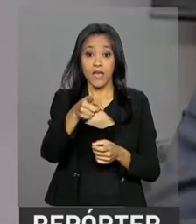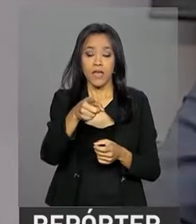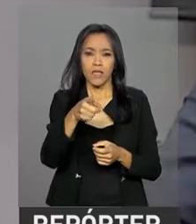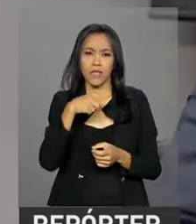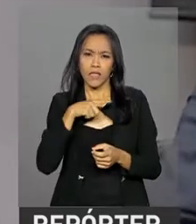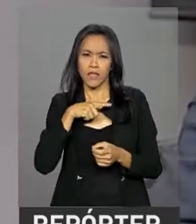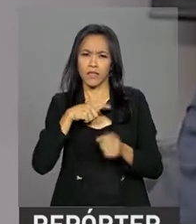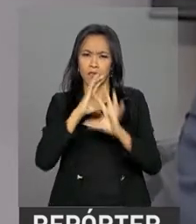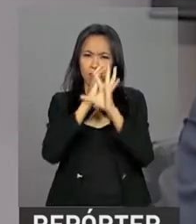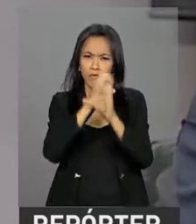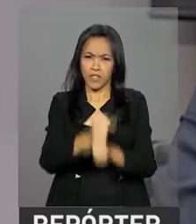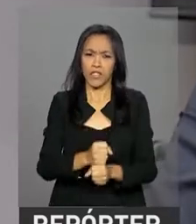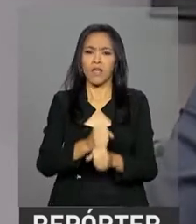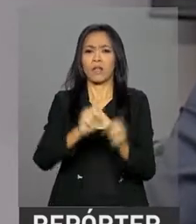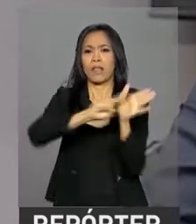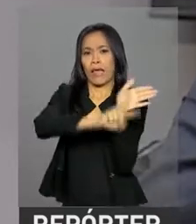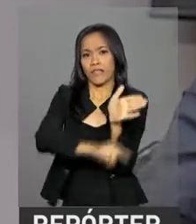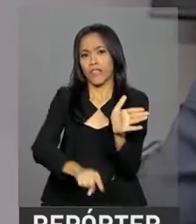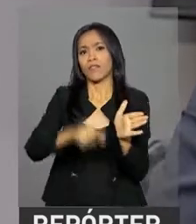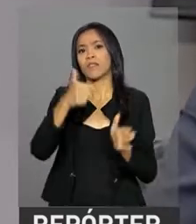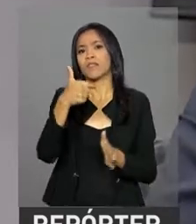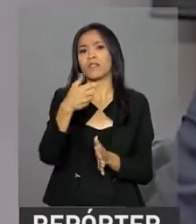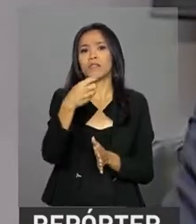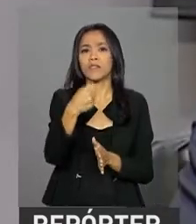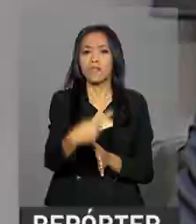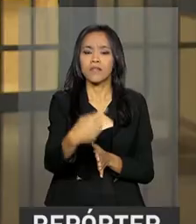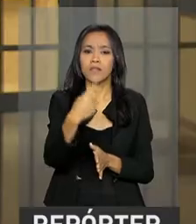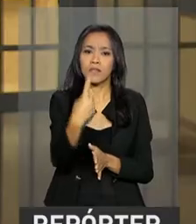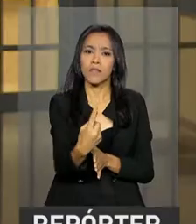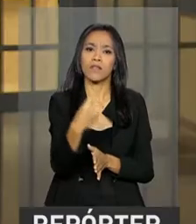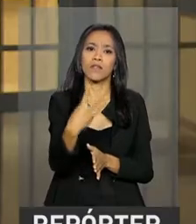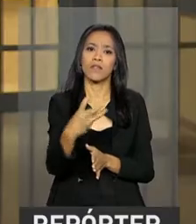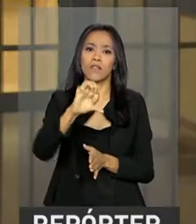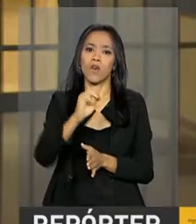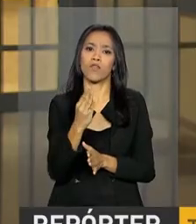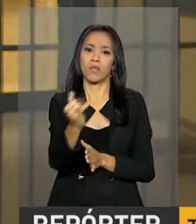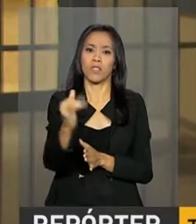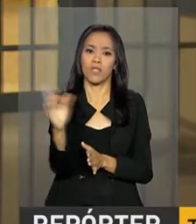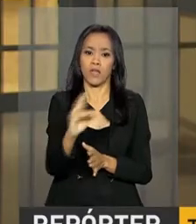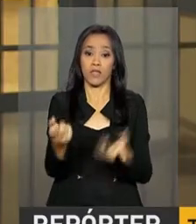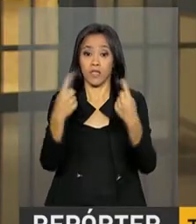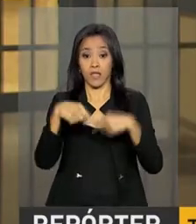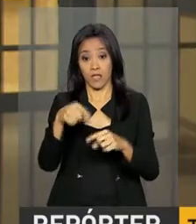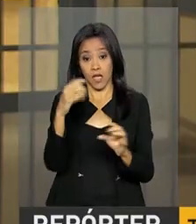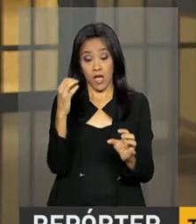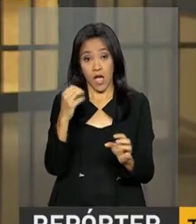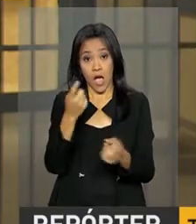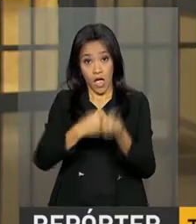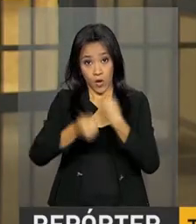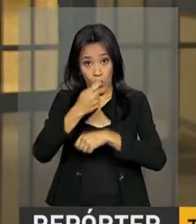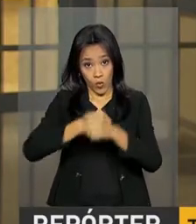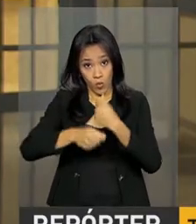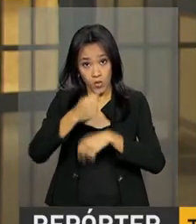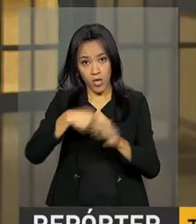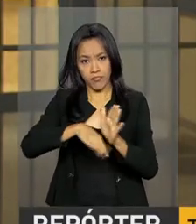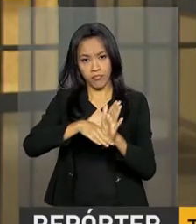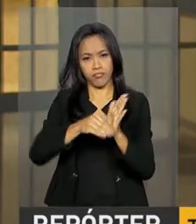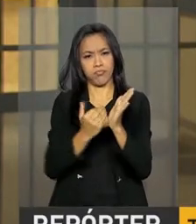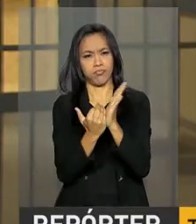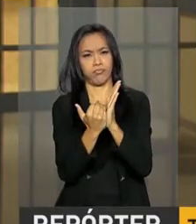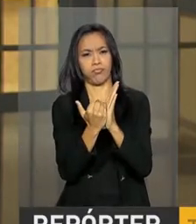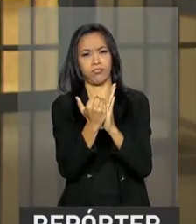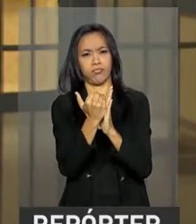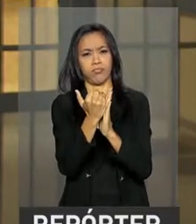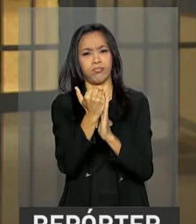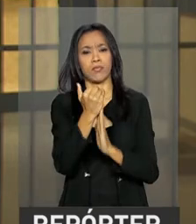com um saldo negativo de 139 bilhões de reais. Com o crescimento menor da economia nos primeiros 2 meses do ano,